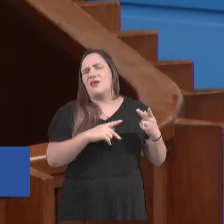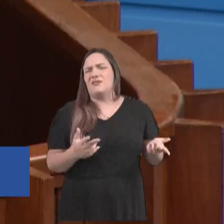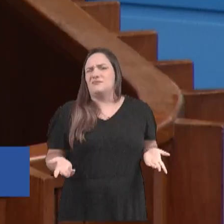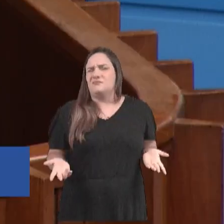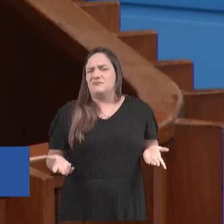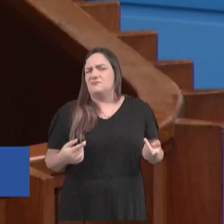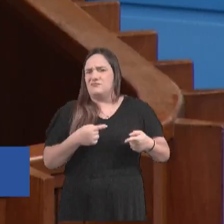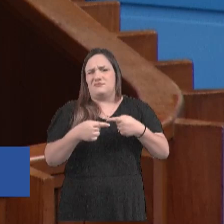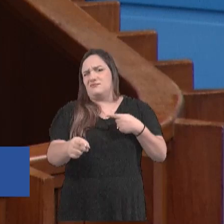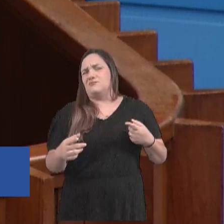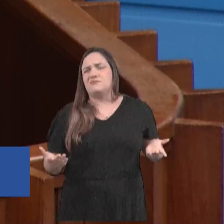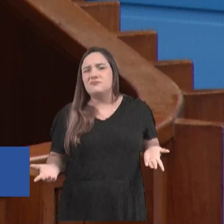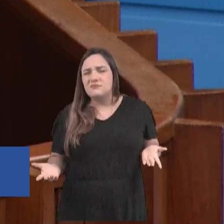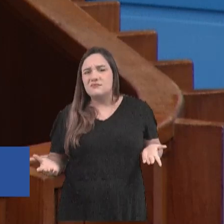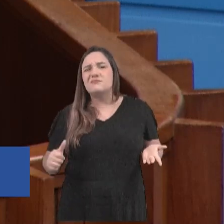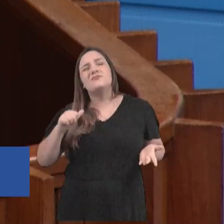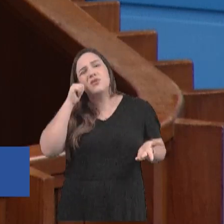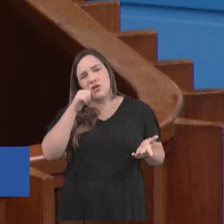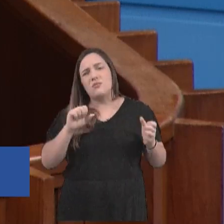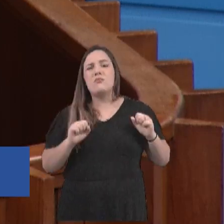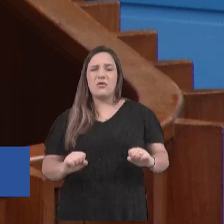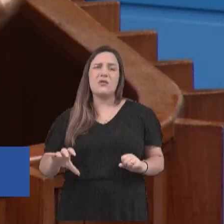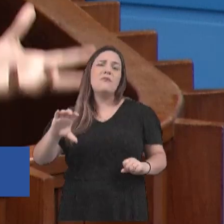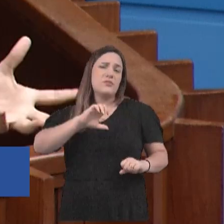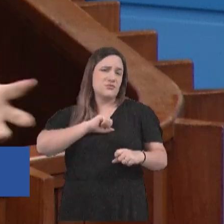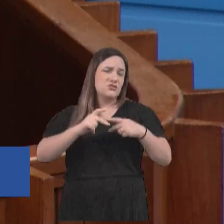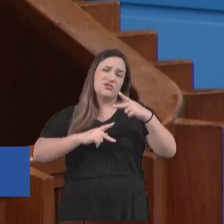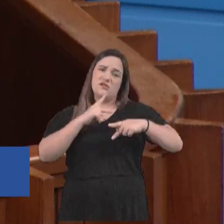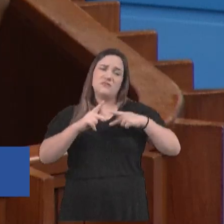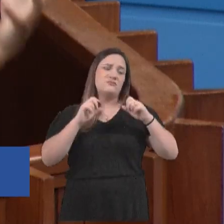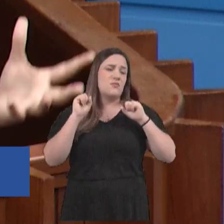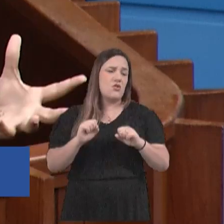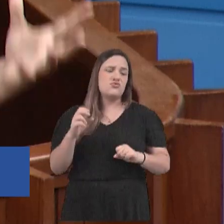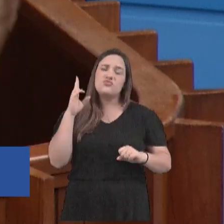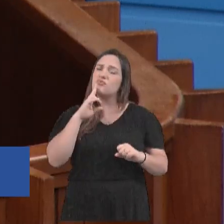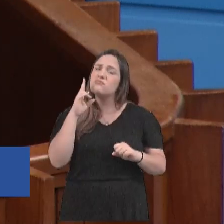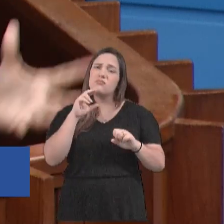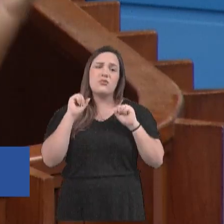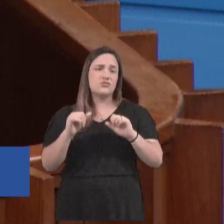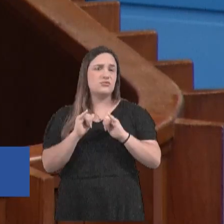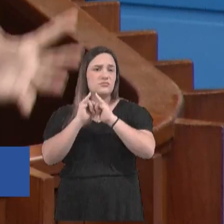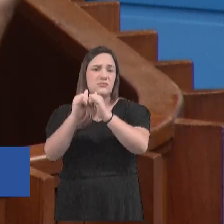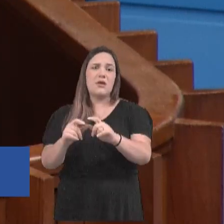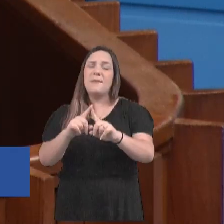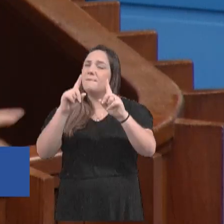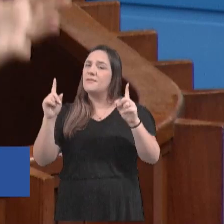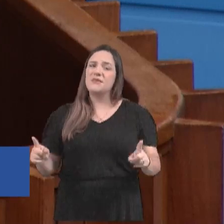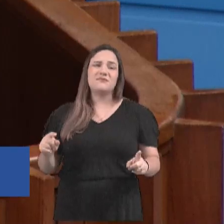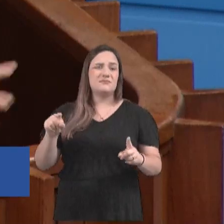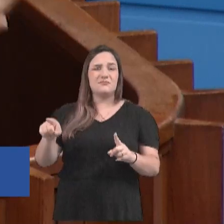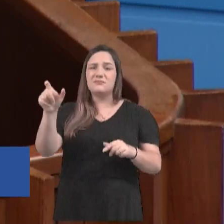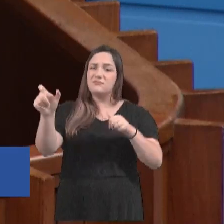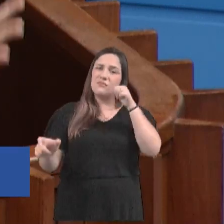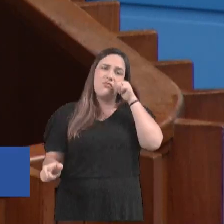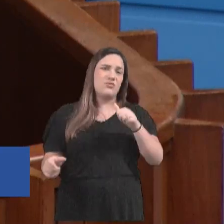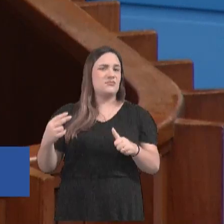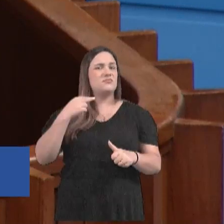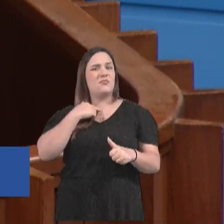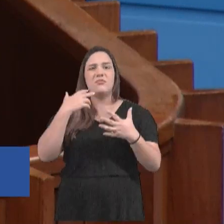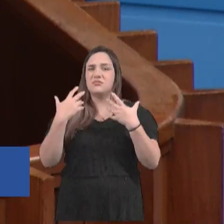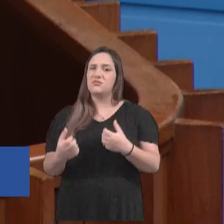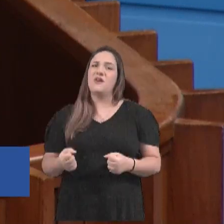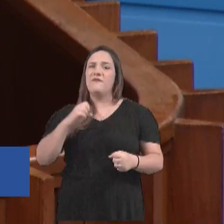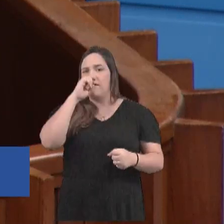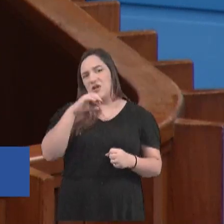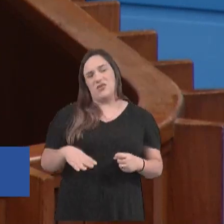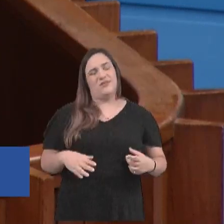as mulheres. As mulheres têm o direito de se apaixonar, de amar, de perdoar, mas elas não podem ser vítimas de